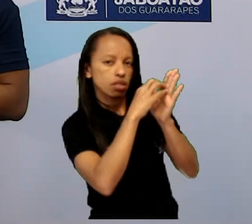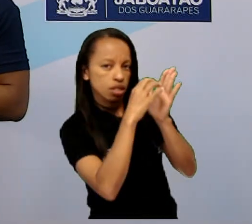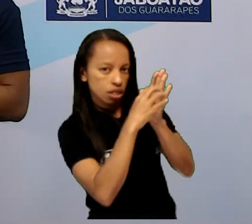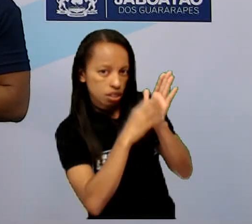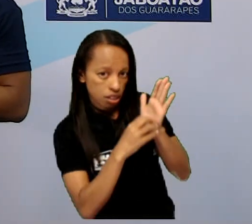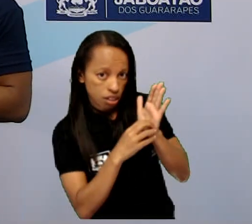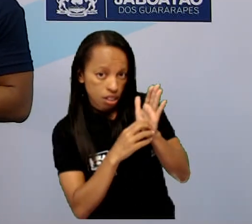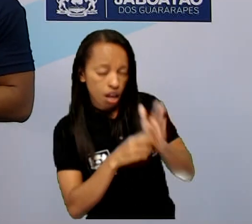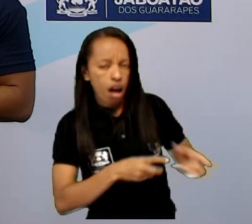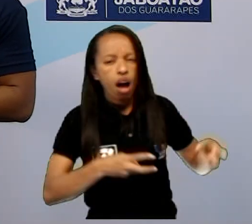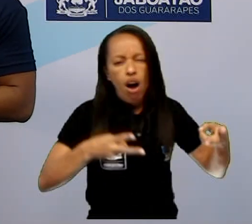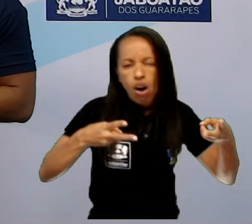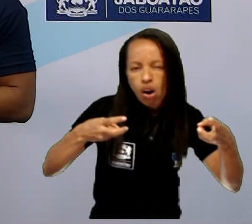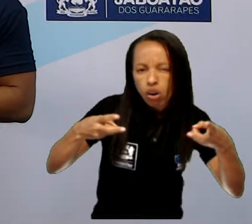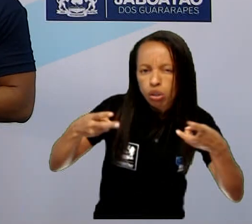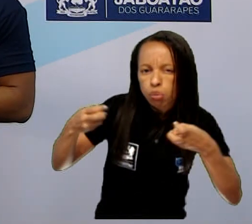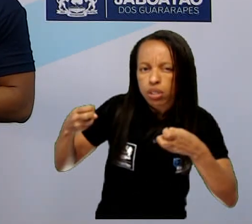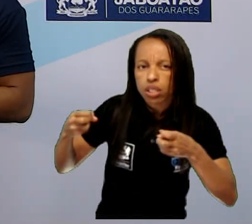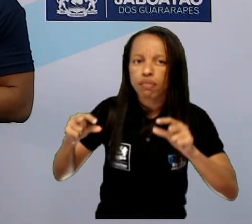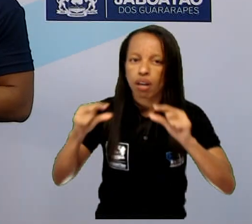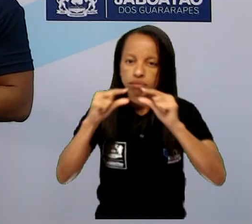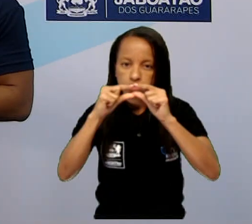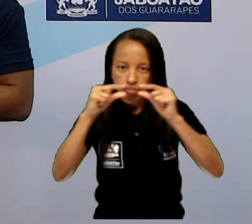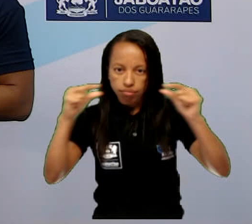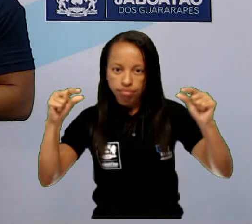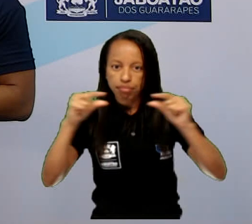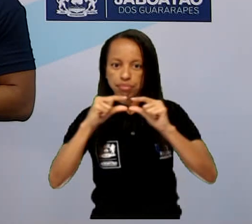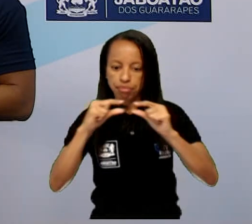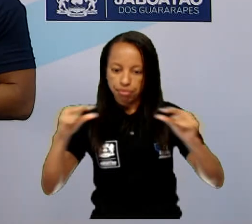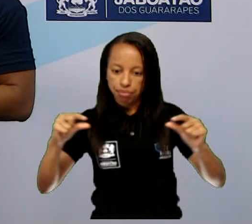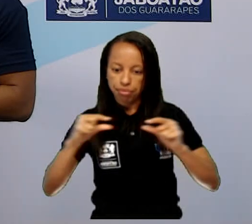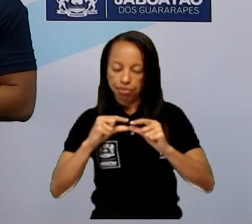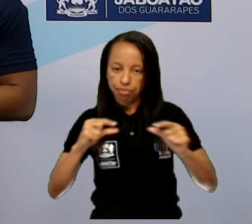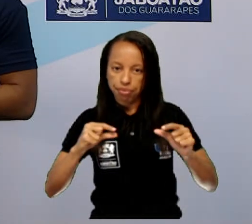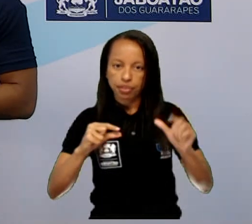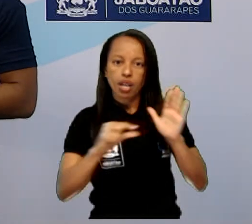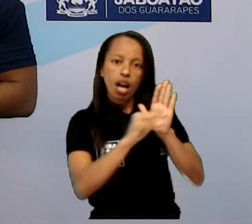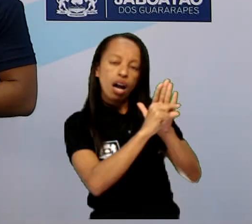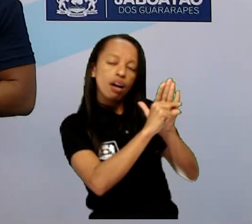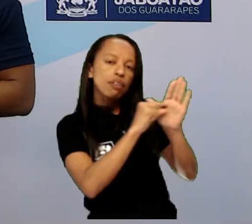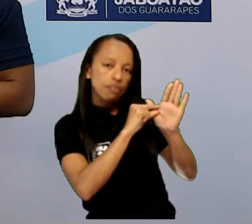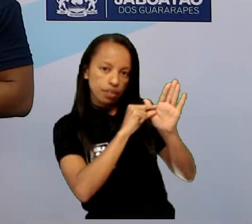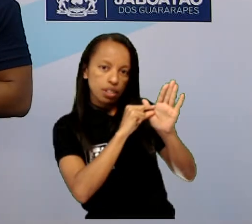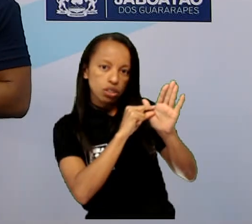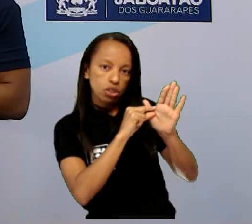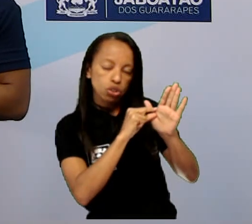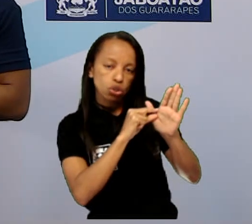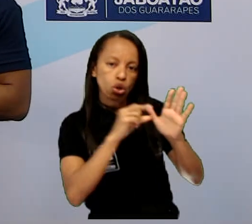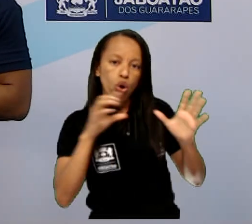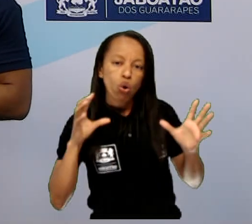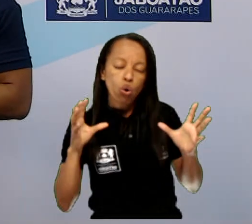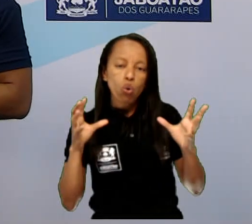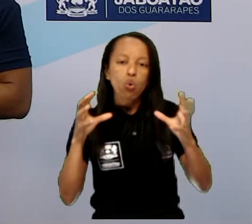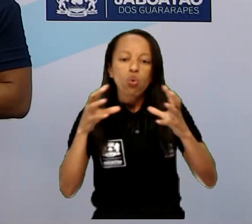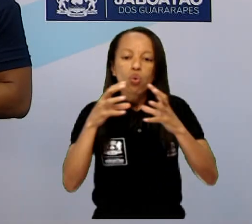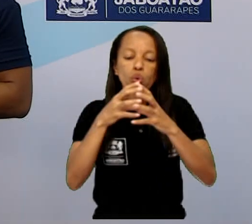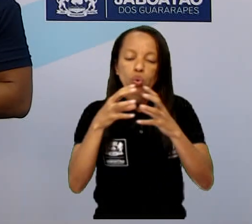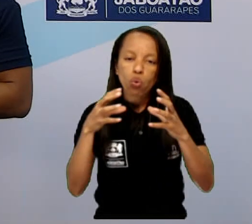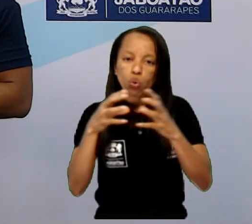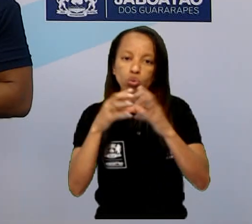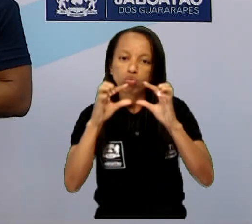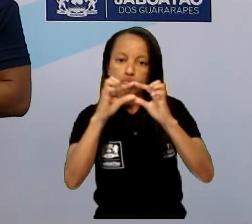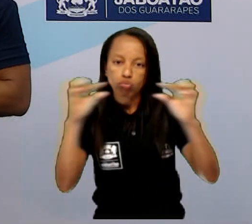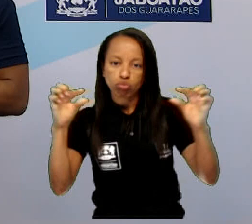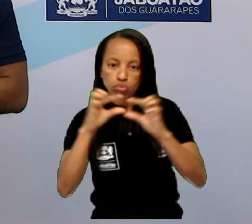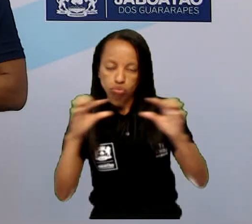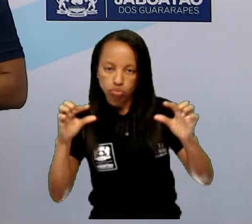cada linha aqui, a gente chama de verso. O conjunto dessas linhas eu vou chamar de estrofe,